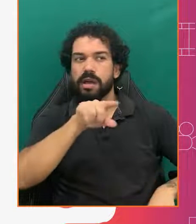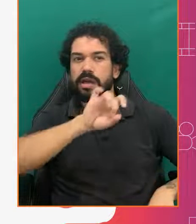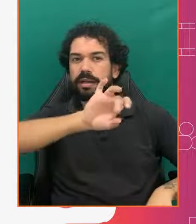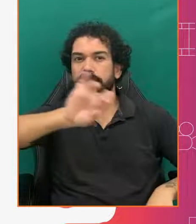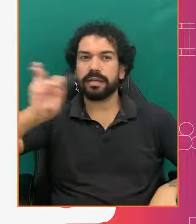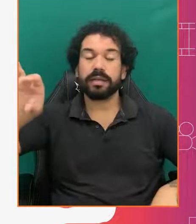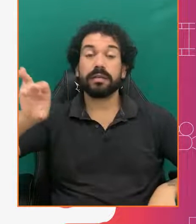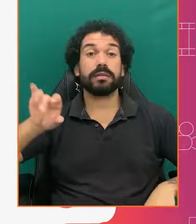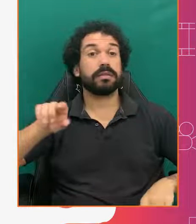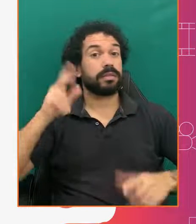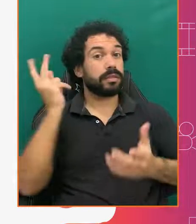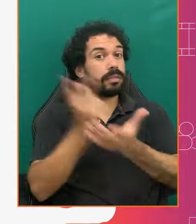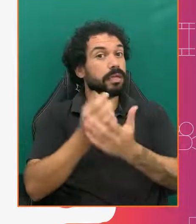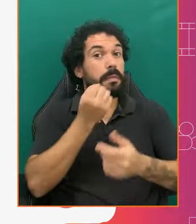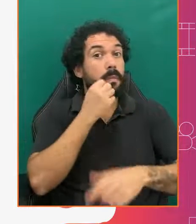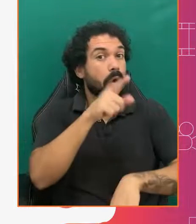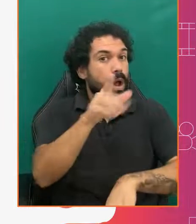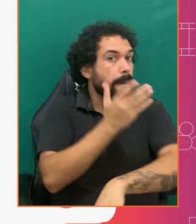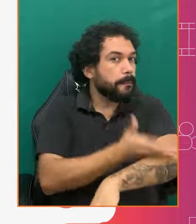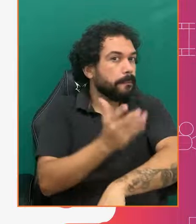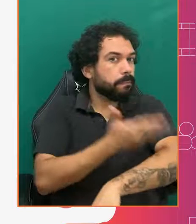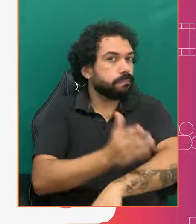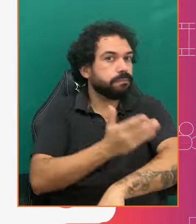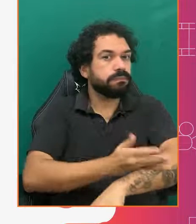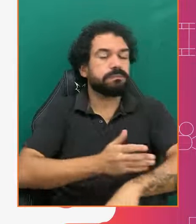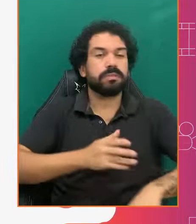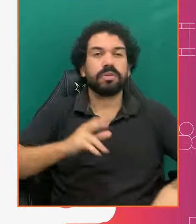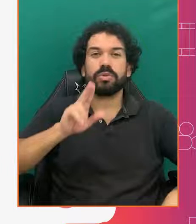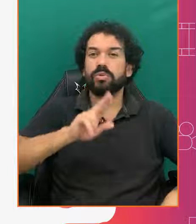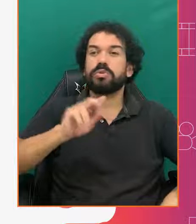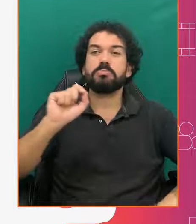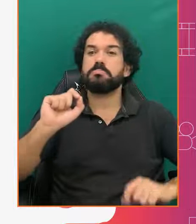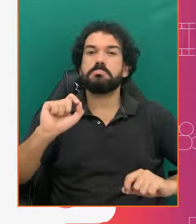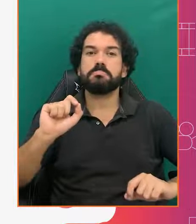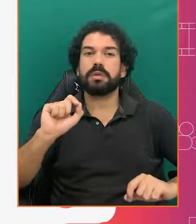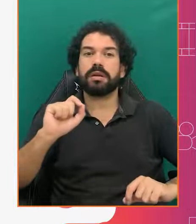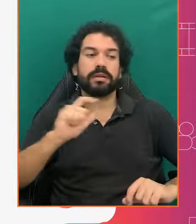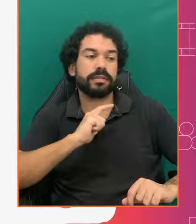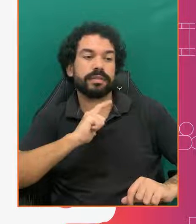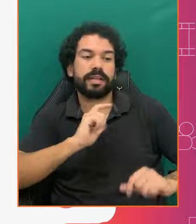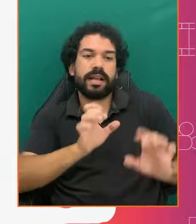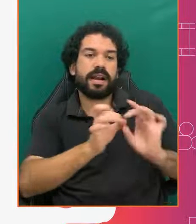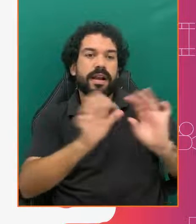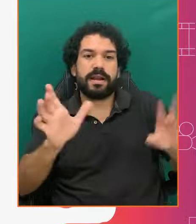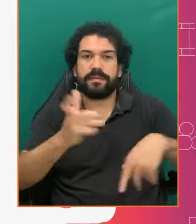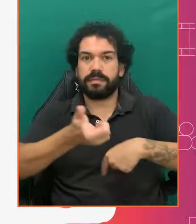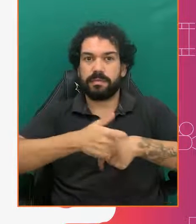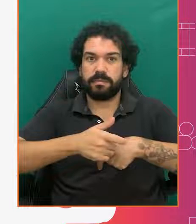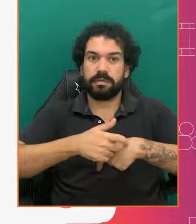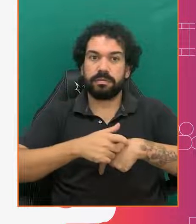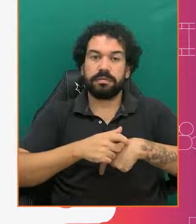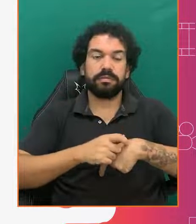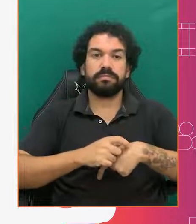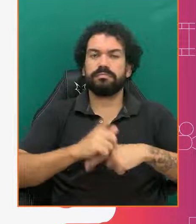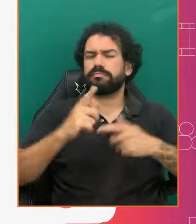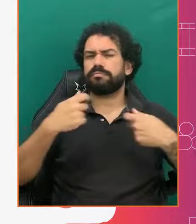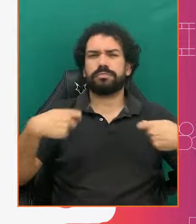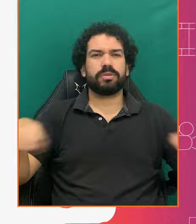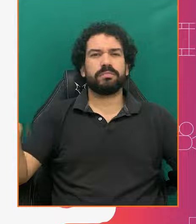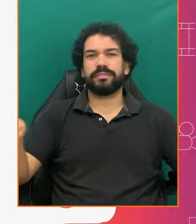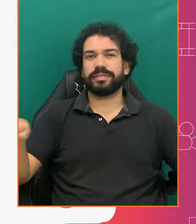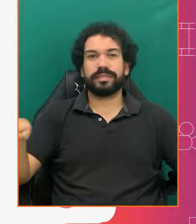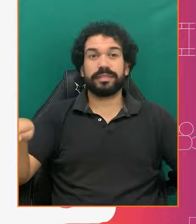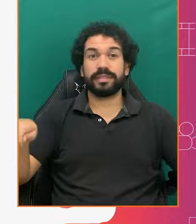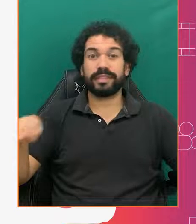coisas, pratique sempre que puder, usando o que tiver à sua disposição, o que não precisa